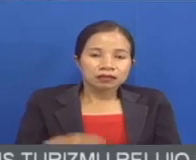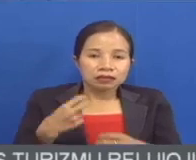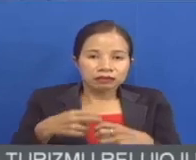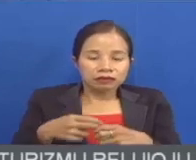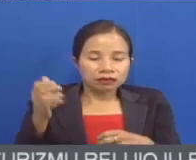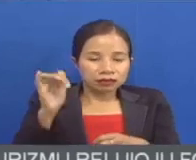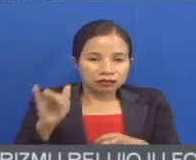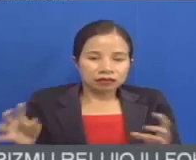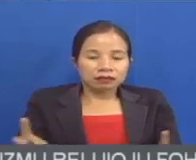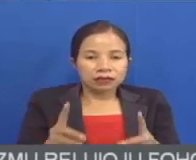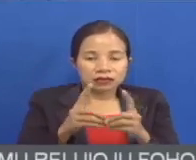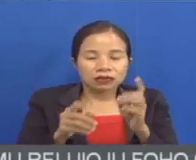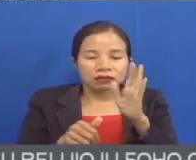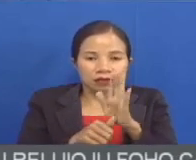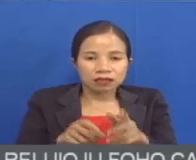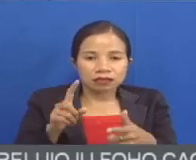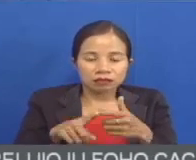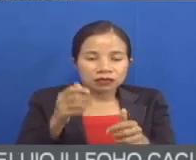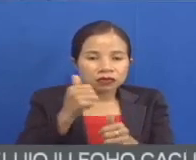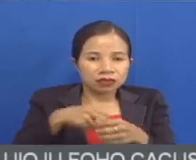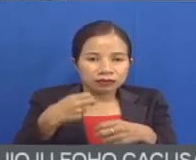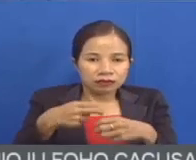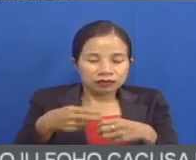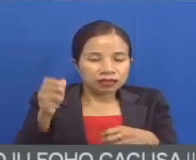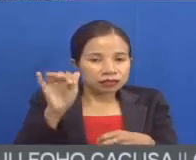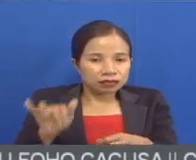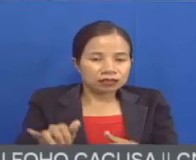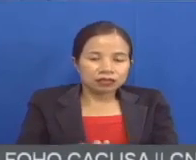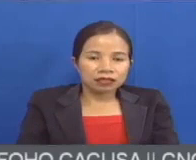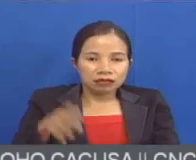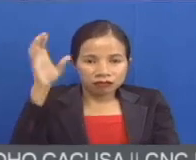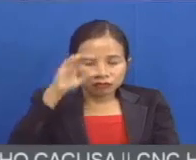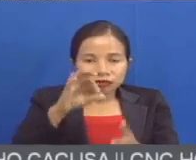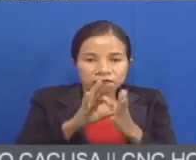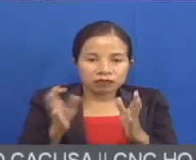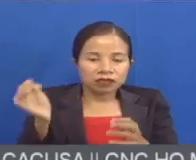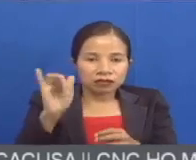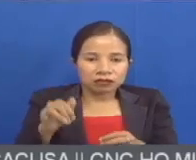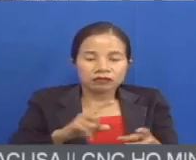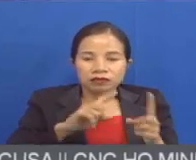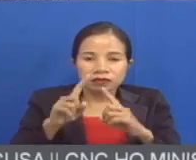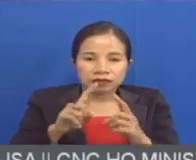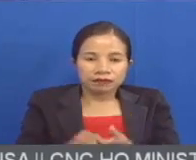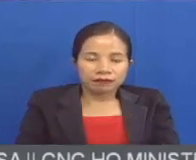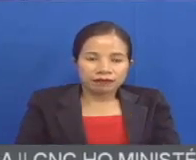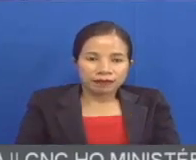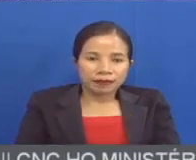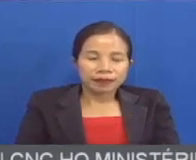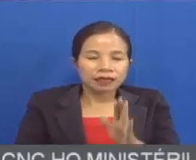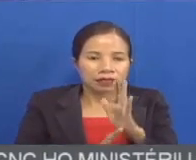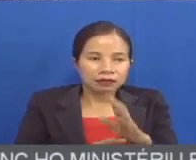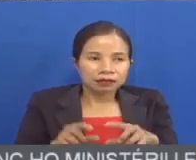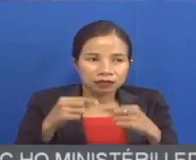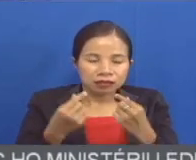dificuldades se enfrenta, apresenta, depois baseia as dificuldades, busca o formador se for a solução. Representante